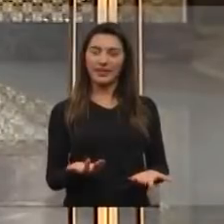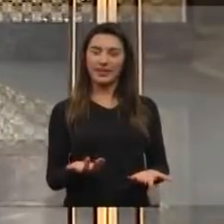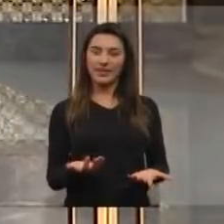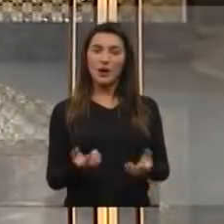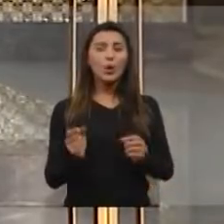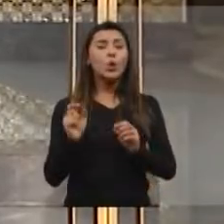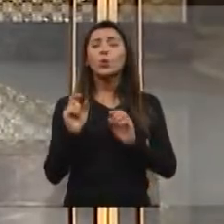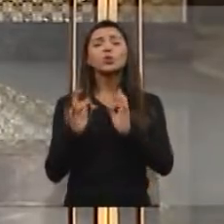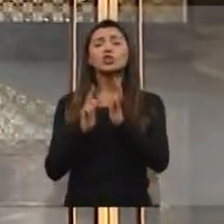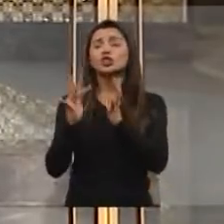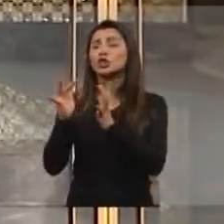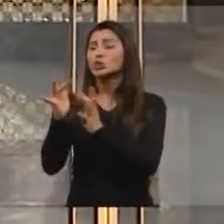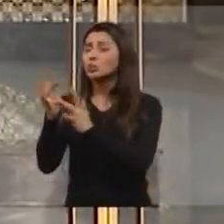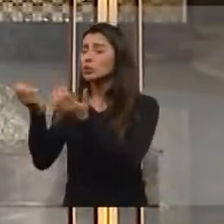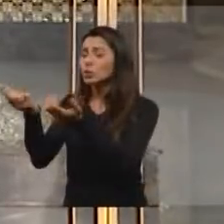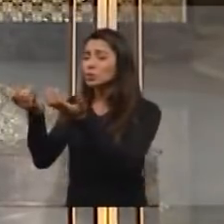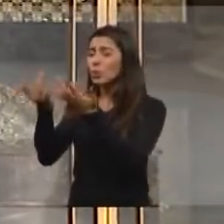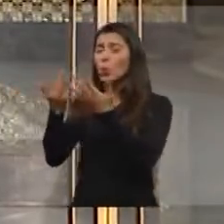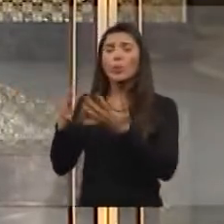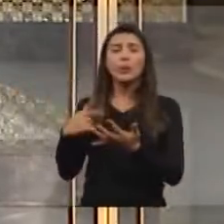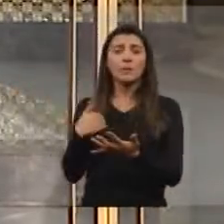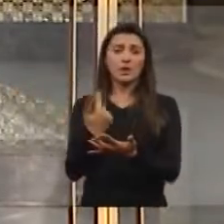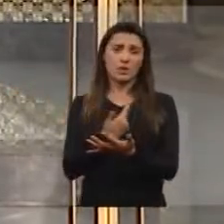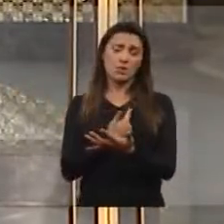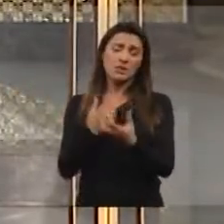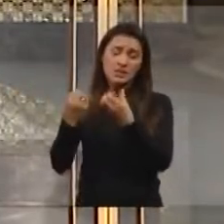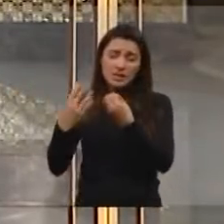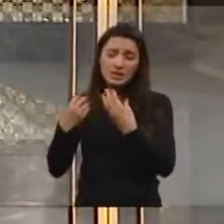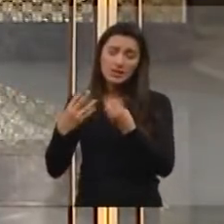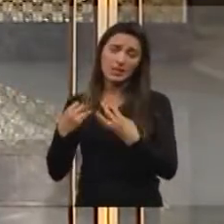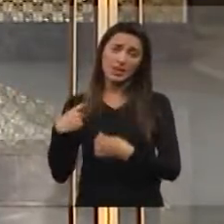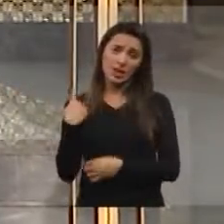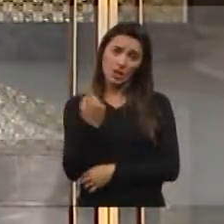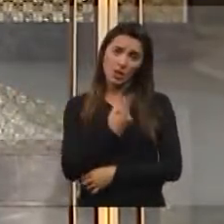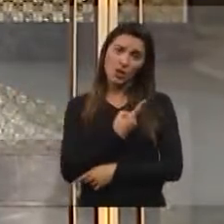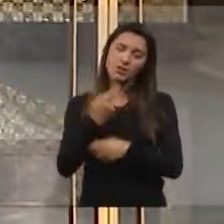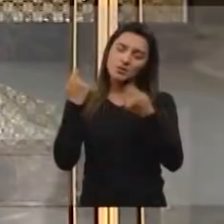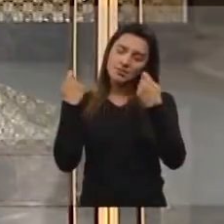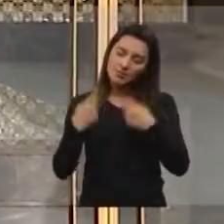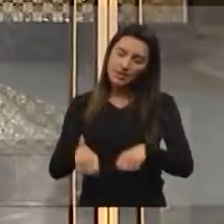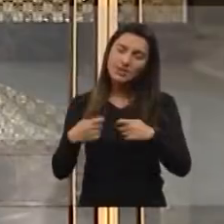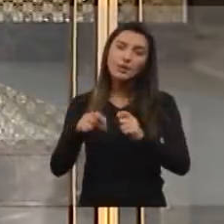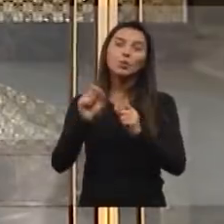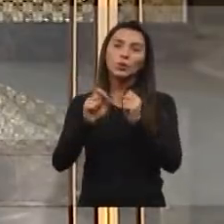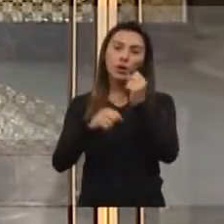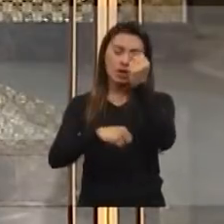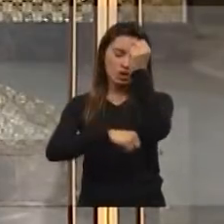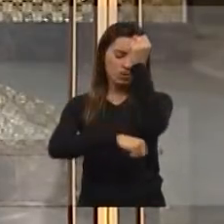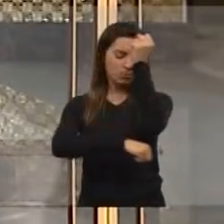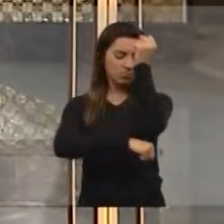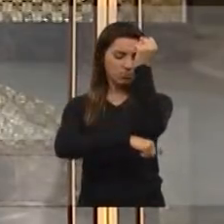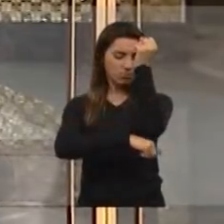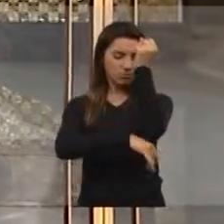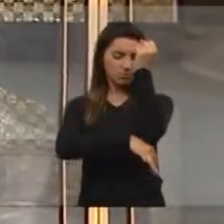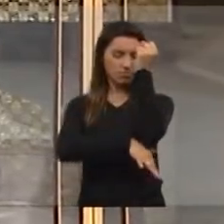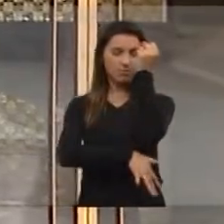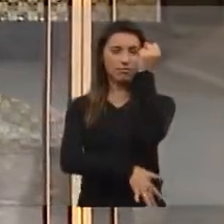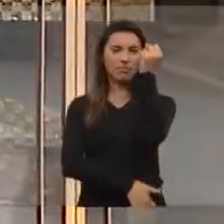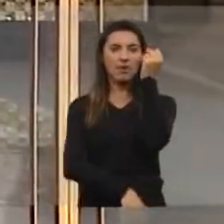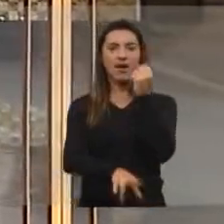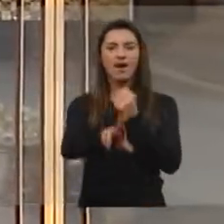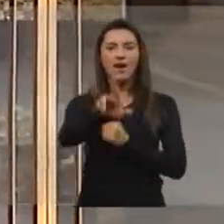que o senhor quer dizer além da semente o que é preciso ter raiz e